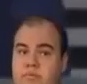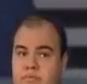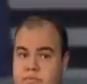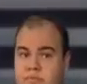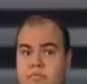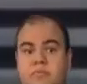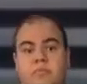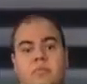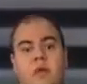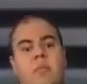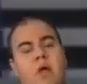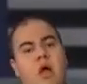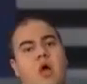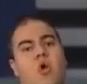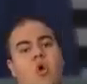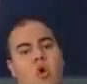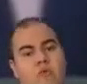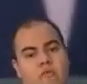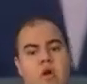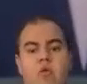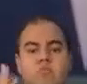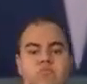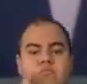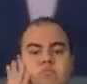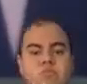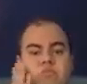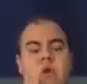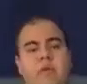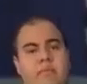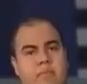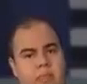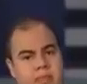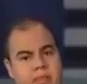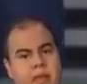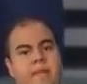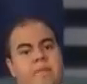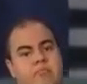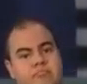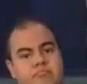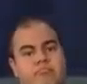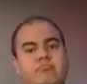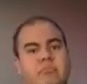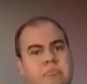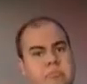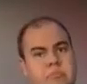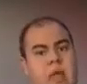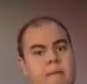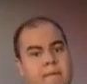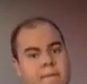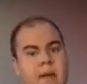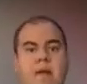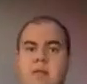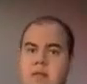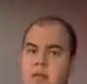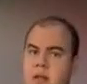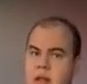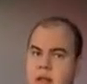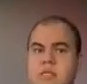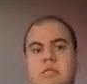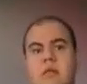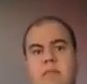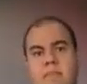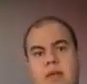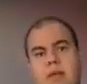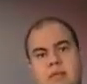Para ela, o governo de Tarcísio de Freitas conta com ampla base na Lesp e, apesar do fim da hegemonia do